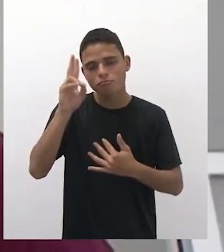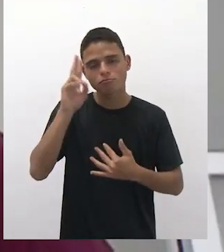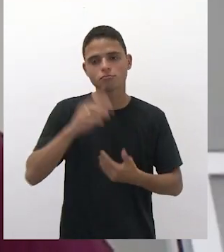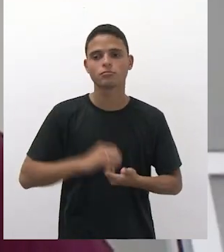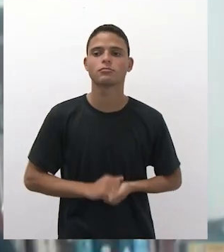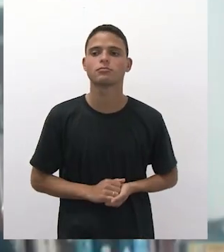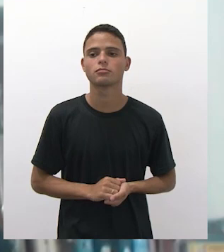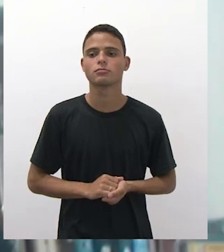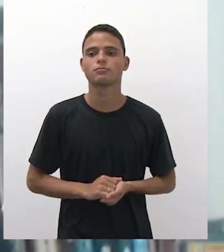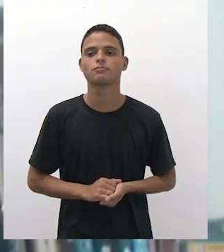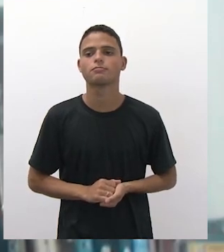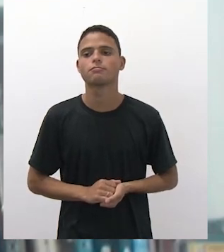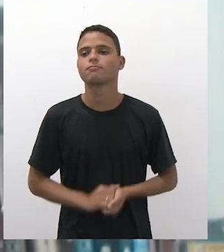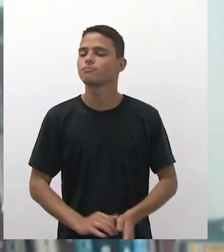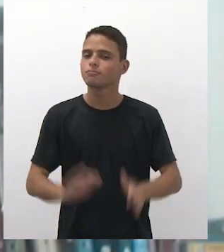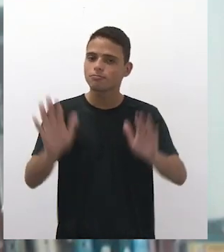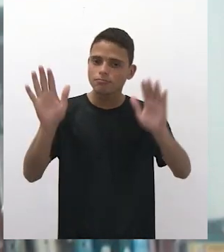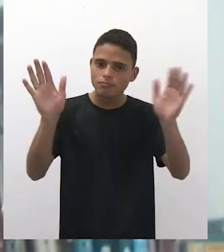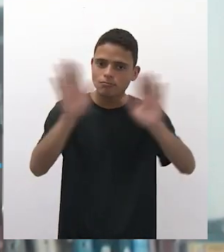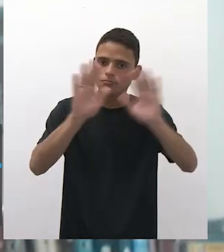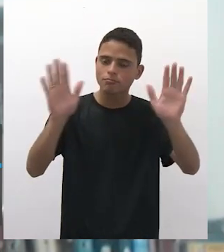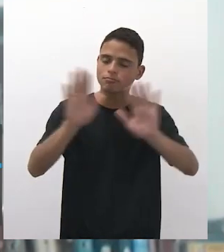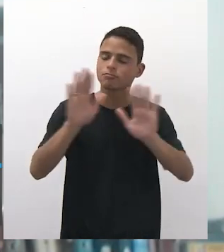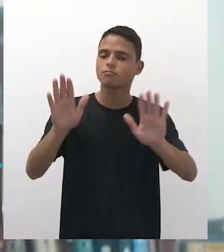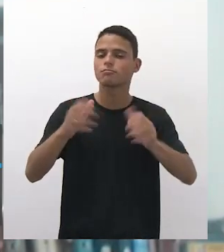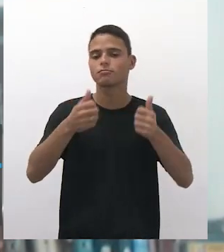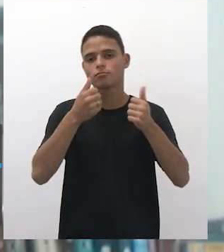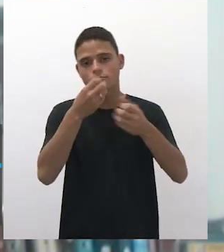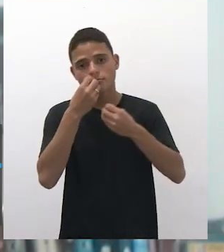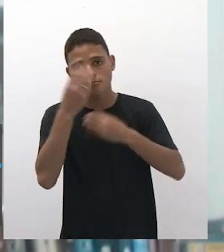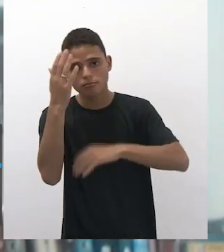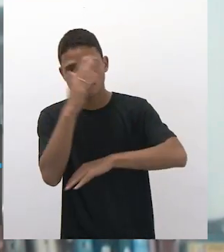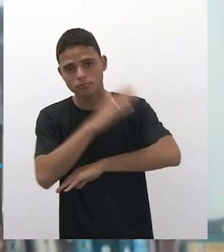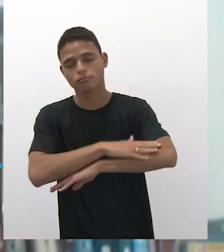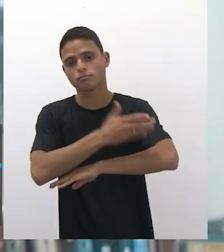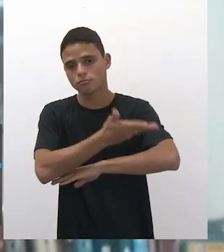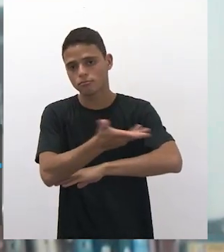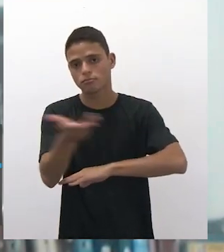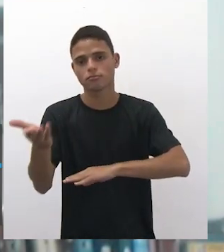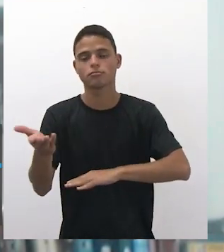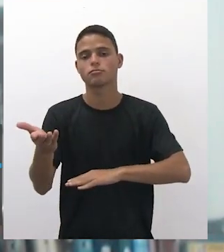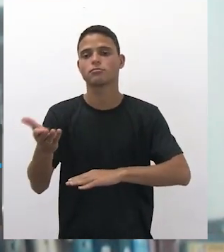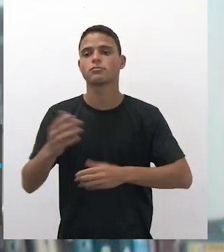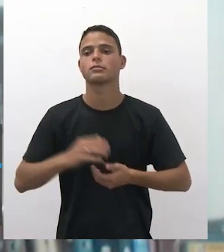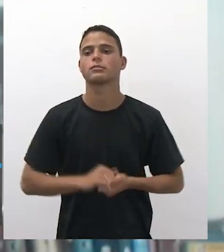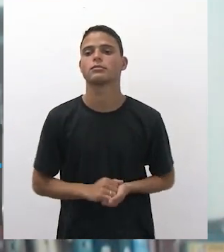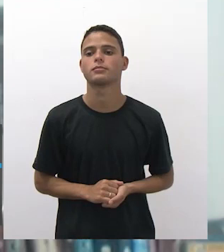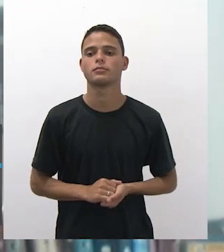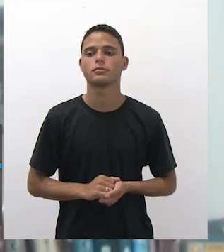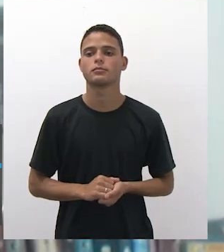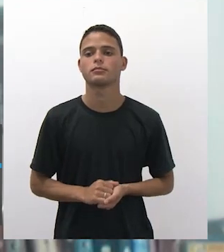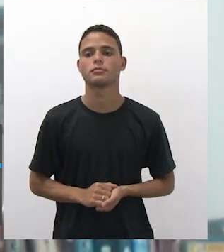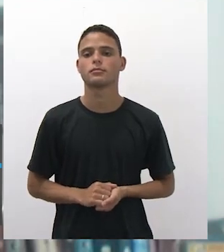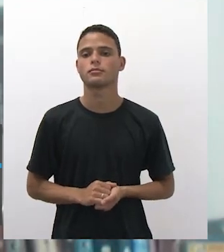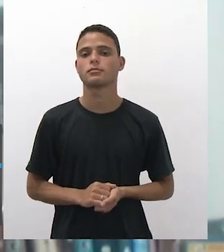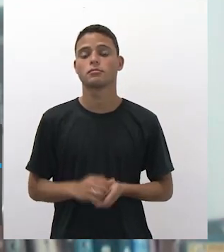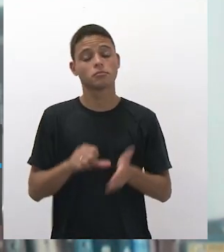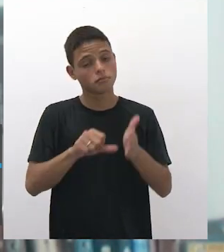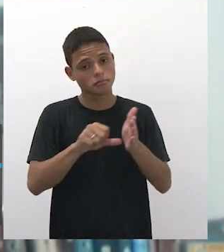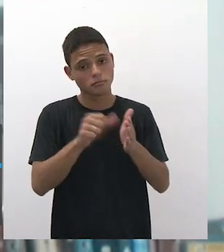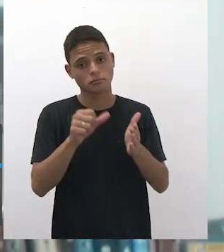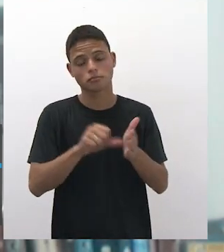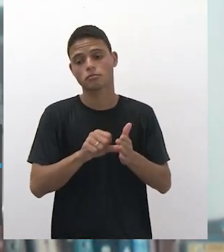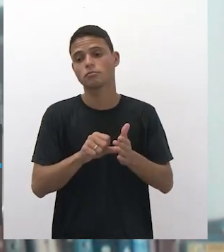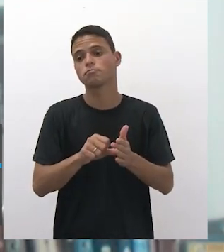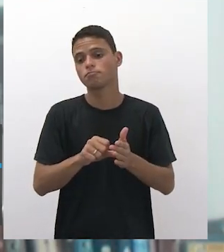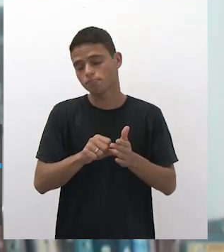Oi, Diógenes. Boa tarde, Carlos. Boa tarde a todos aí que nos assistem. Primeiramente, quero dizer que